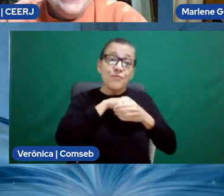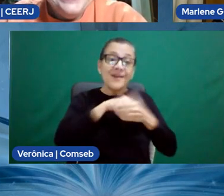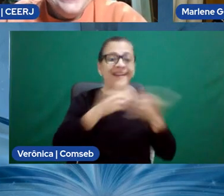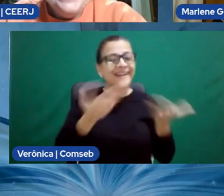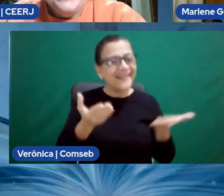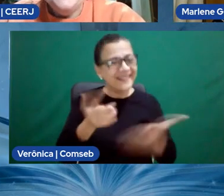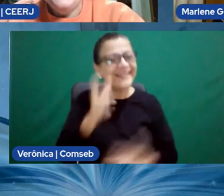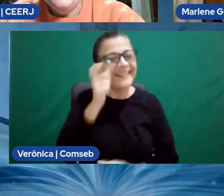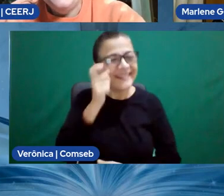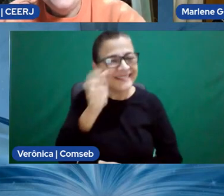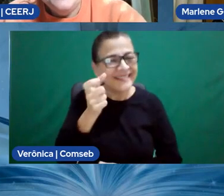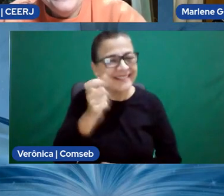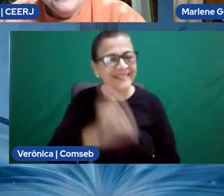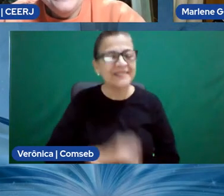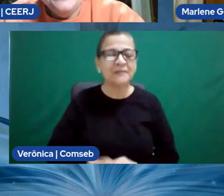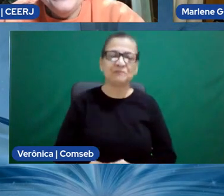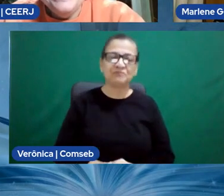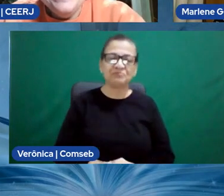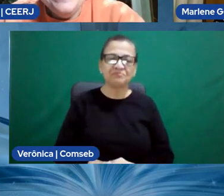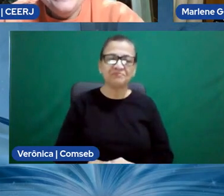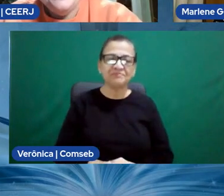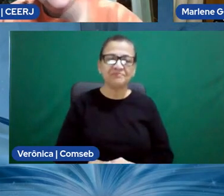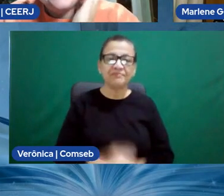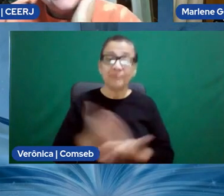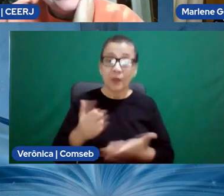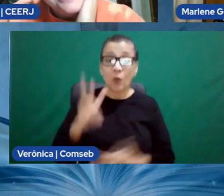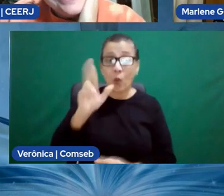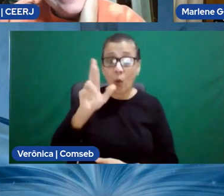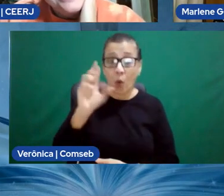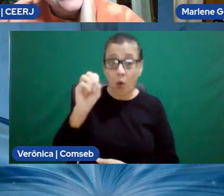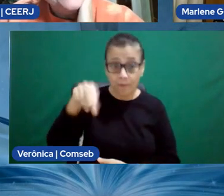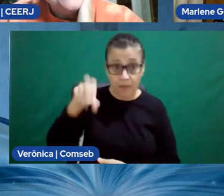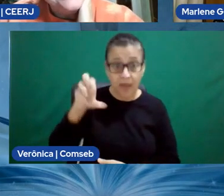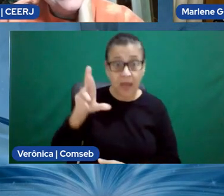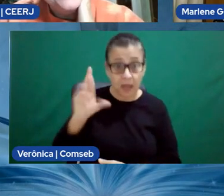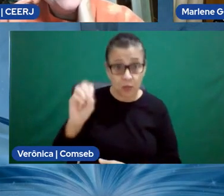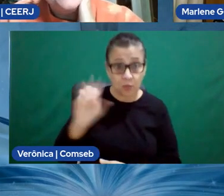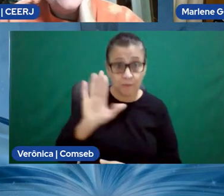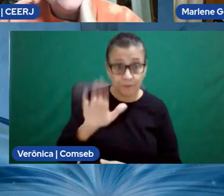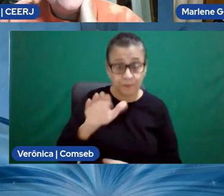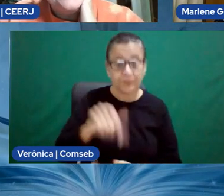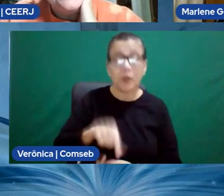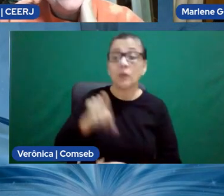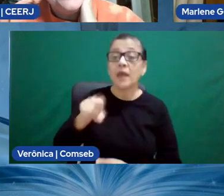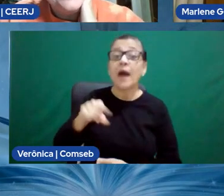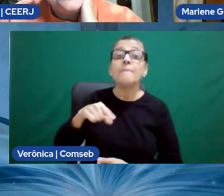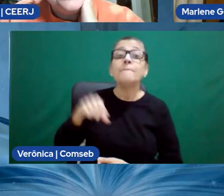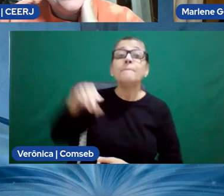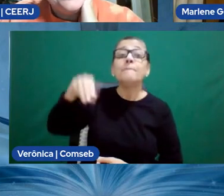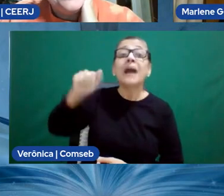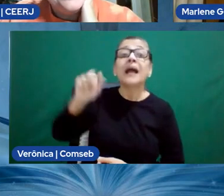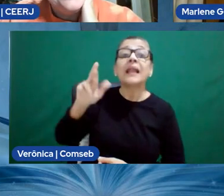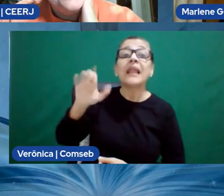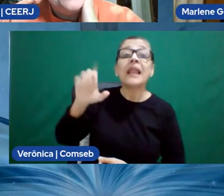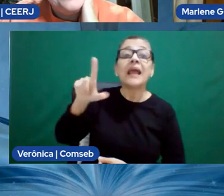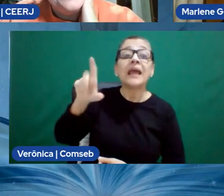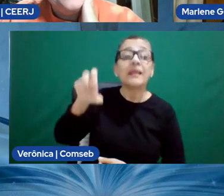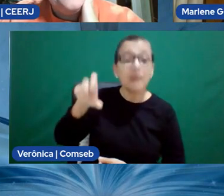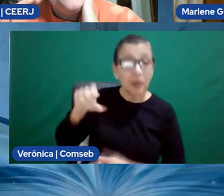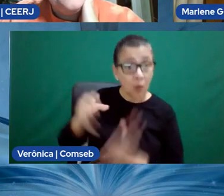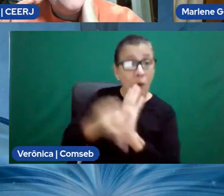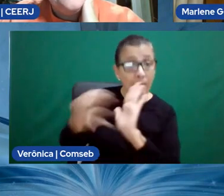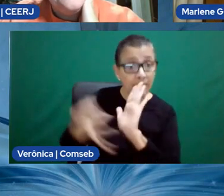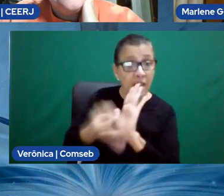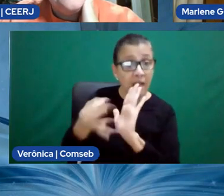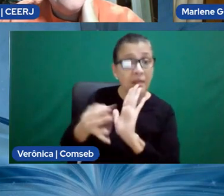Carlos. Interessante. Aí, Romero, isso nos leva, né, à raiz do que a Marlene está comentando, a uma pergunta que não